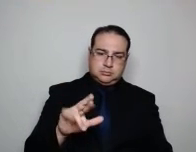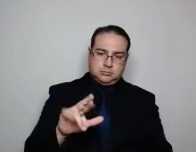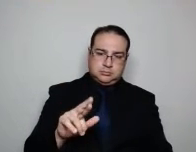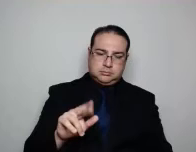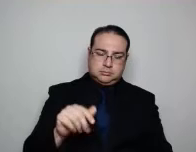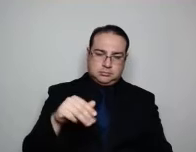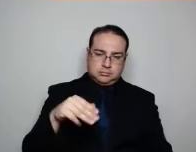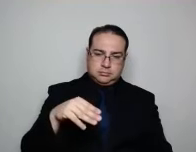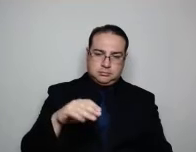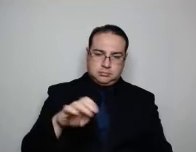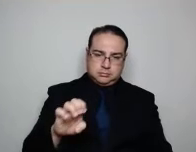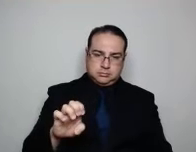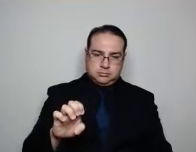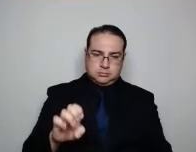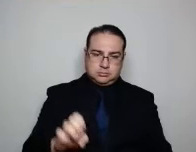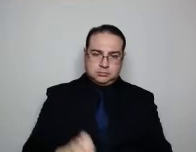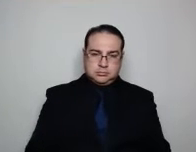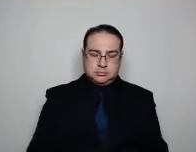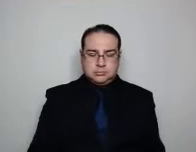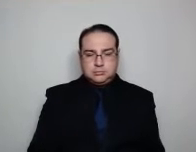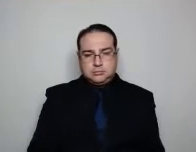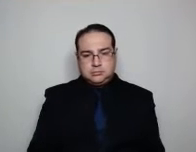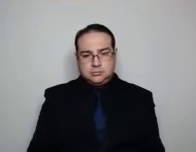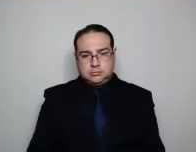cabo de sustentação.